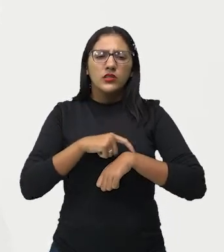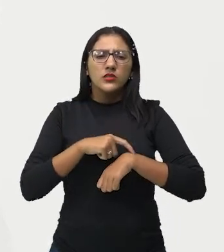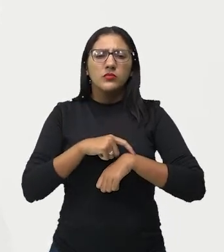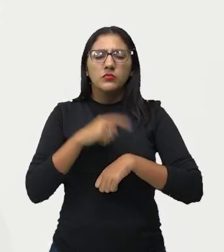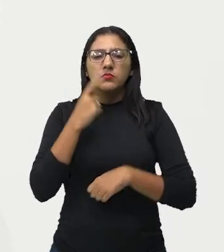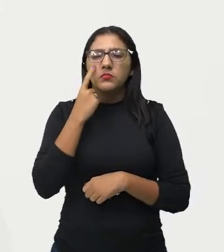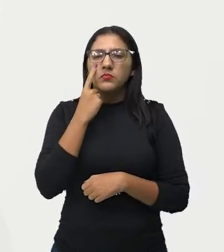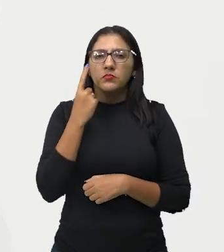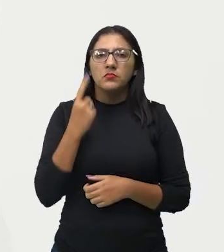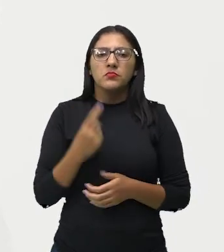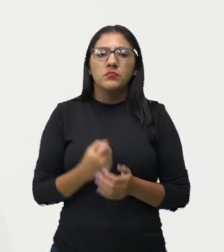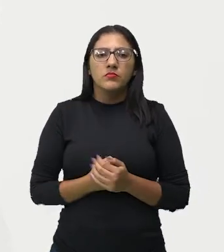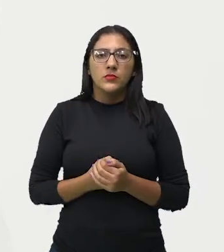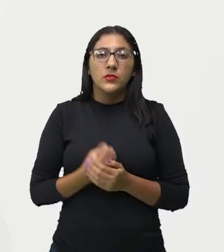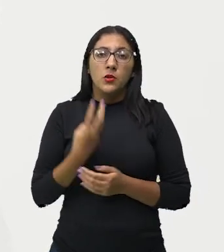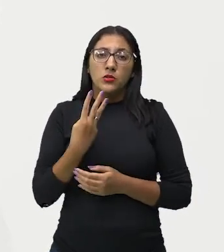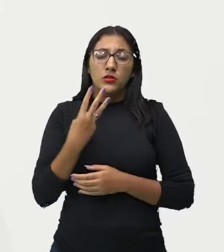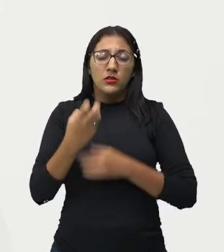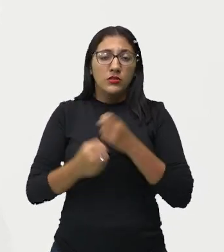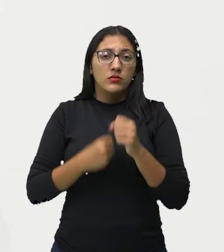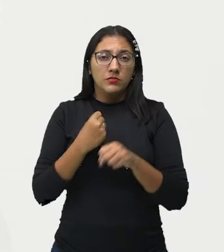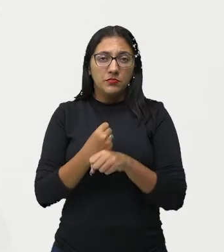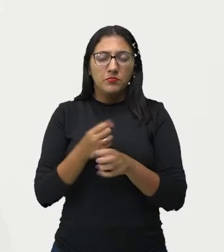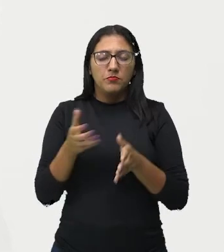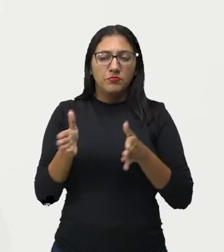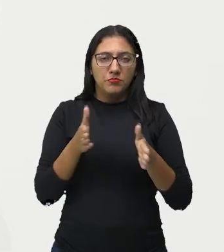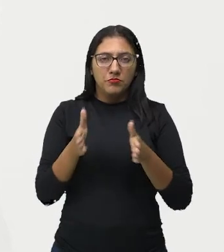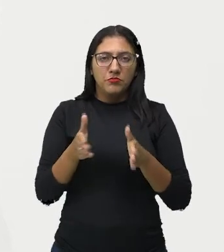tempo, é 3 anos.